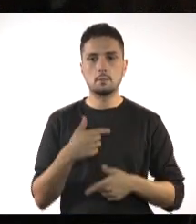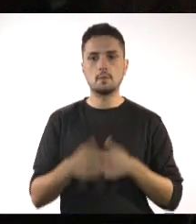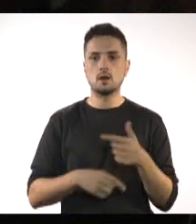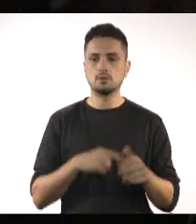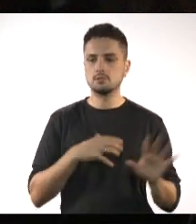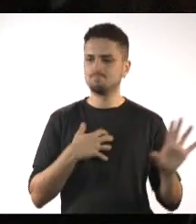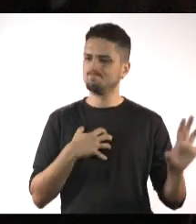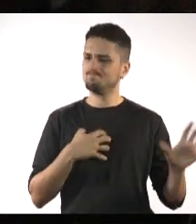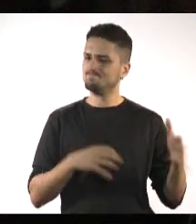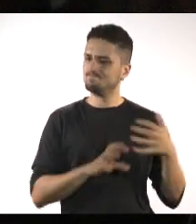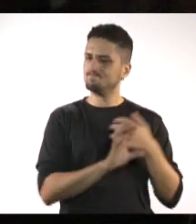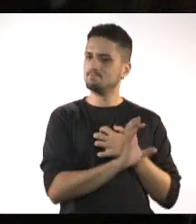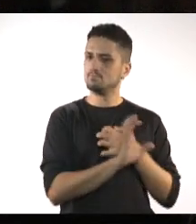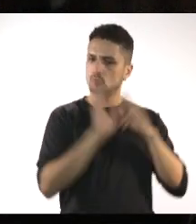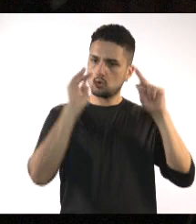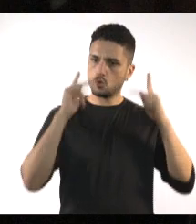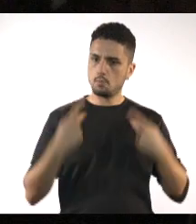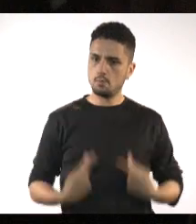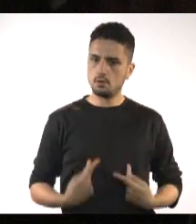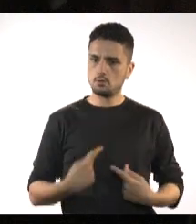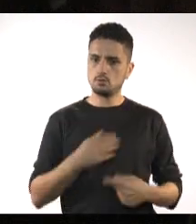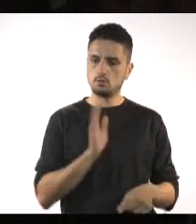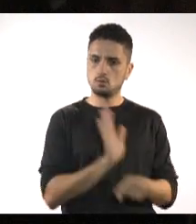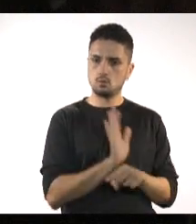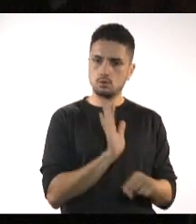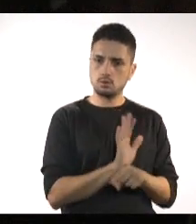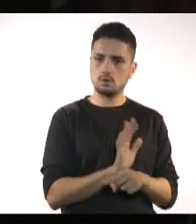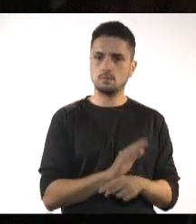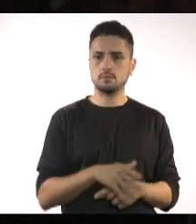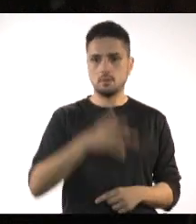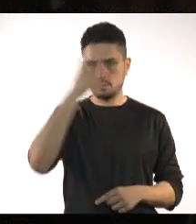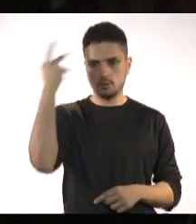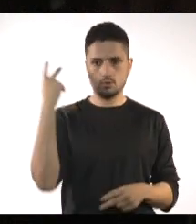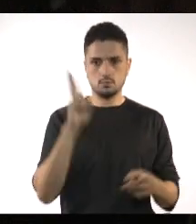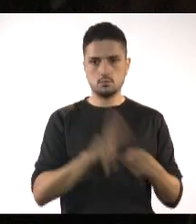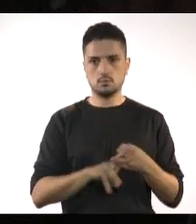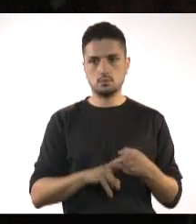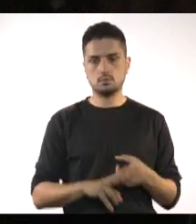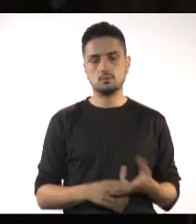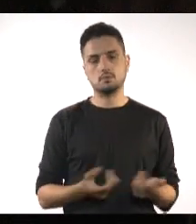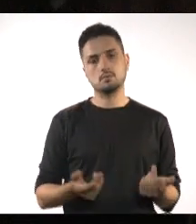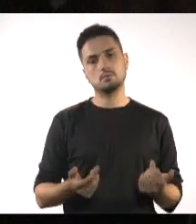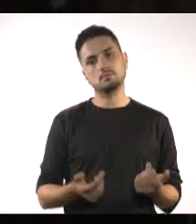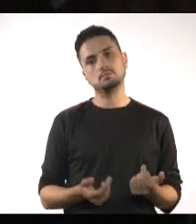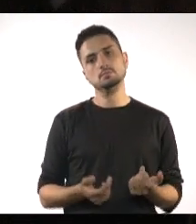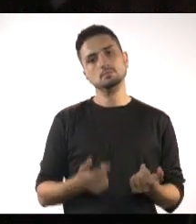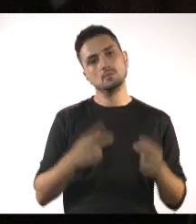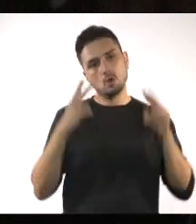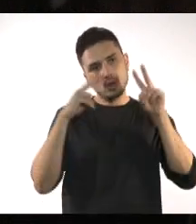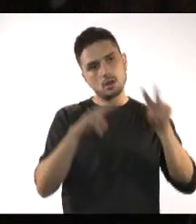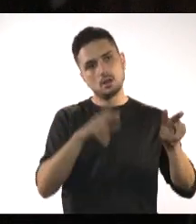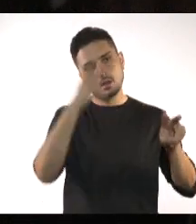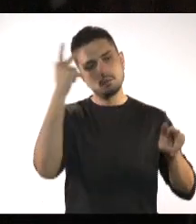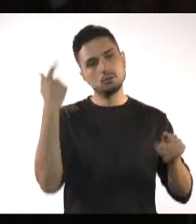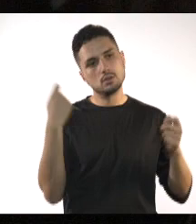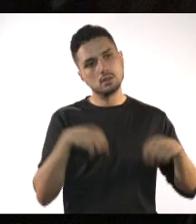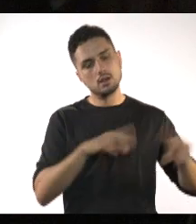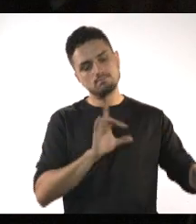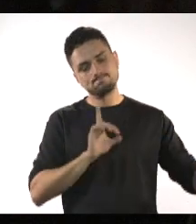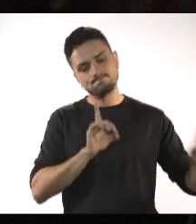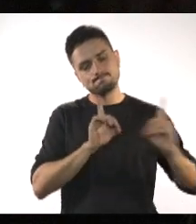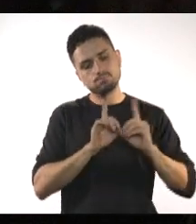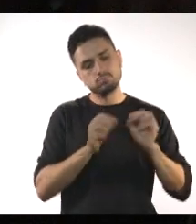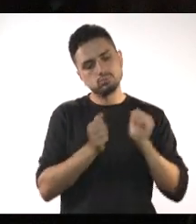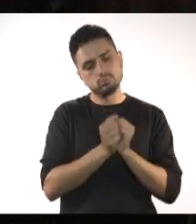trabalho humano, de cuidado daqueles presidiários, daqueles detentos, enxergando ali irmãos que têm que ser cuidados e